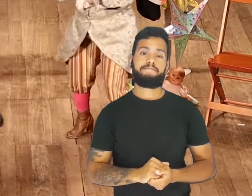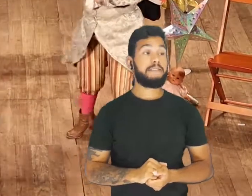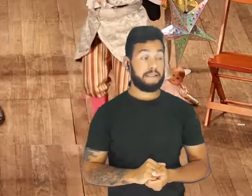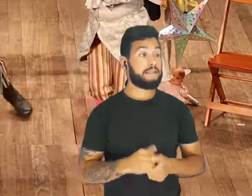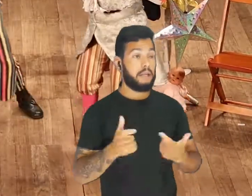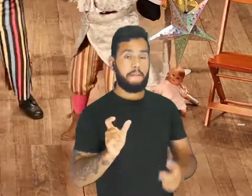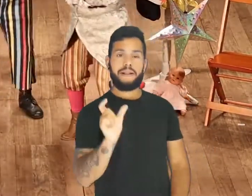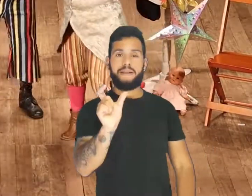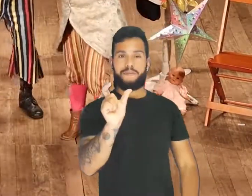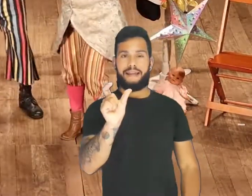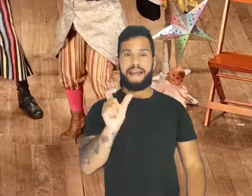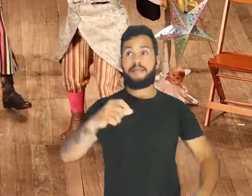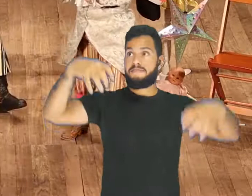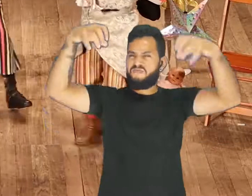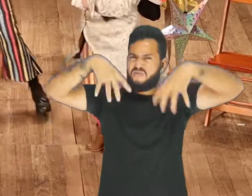em mim!